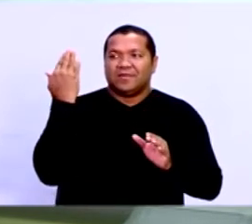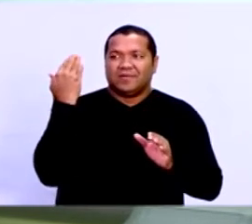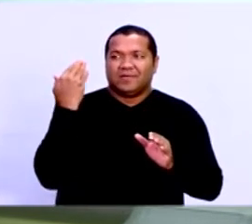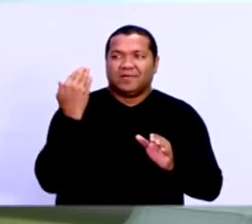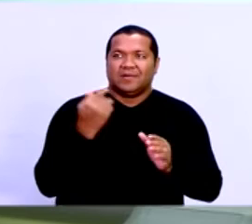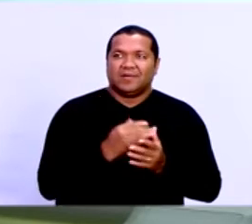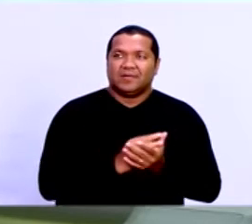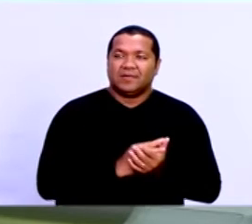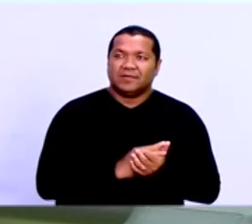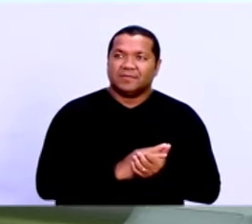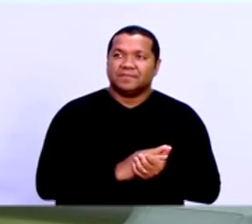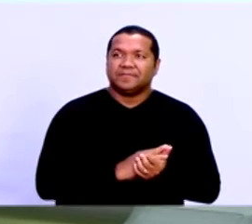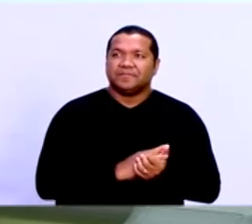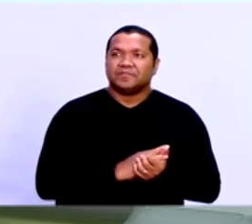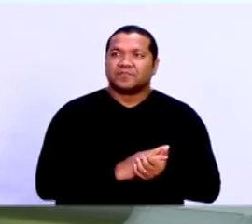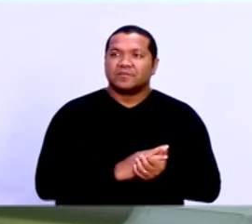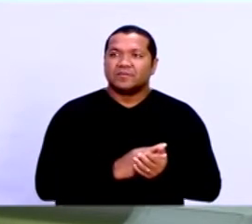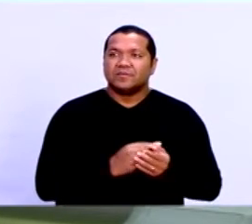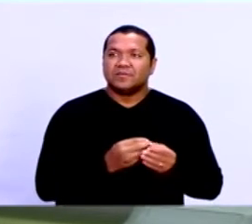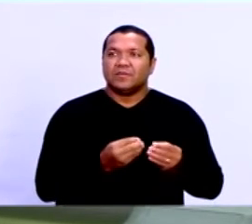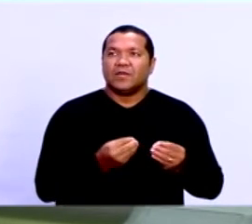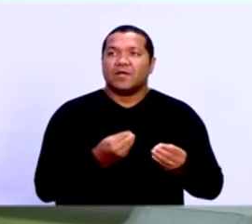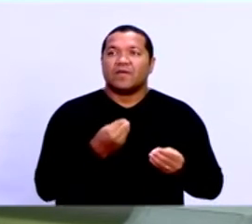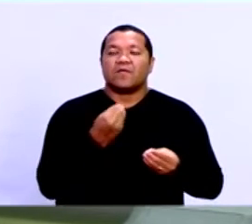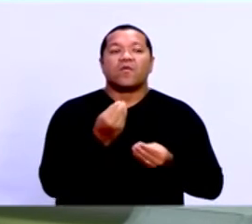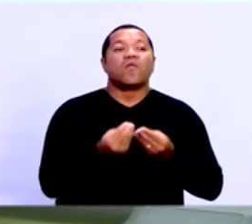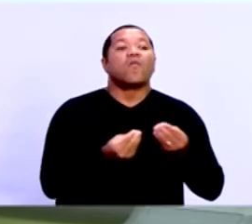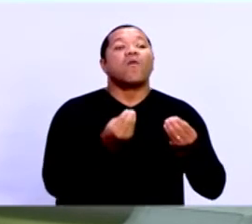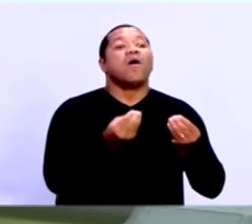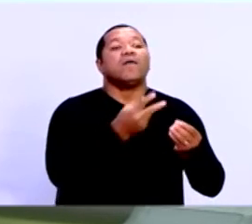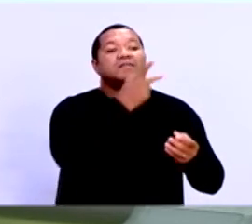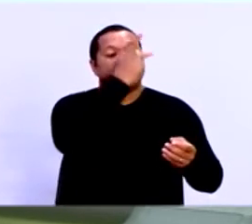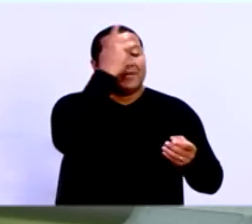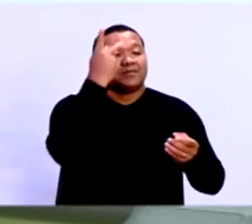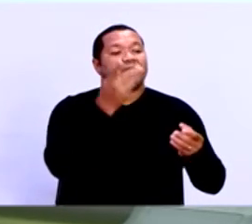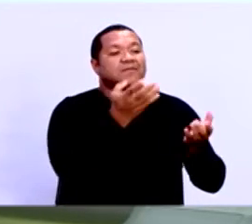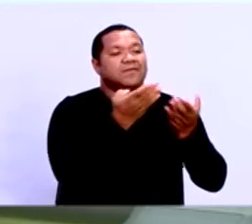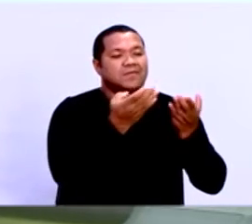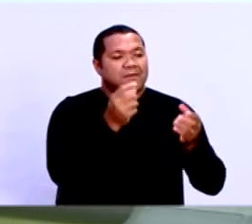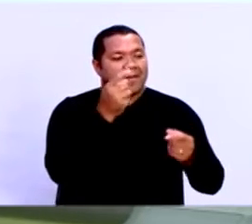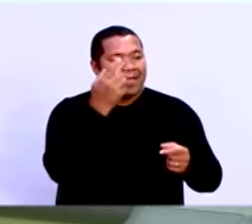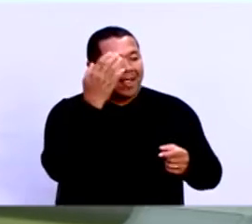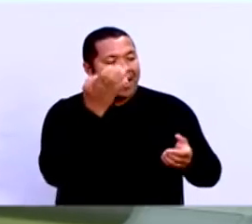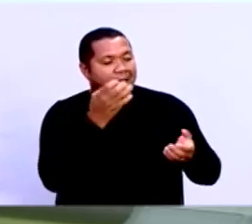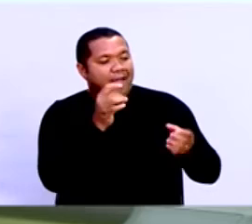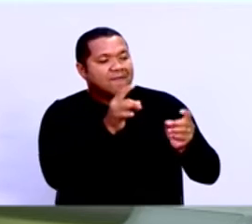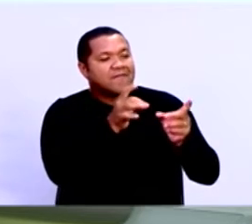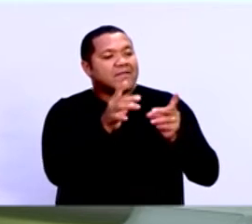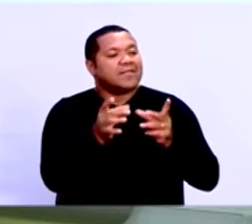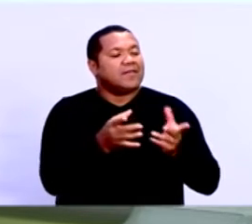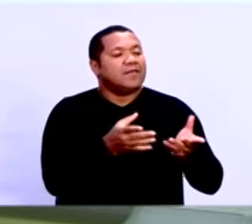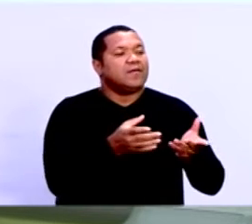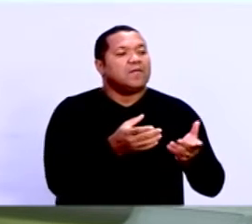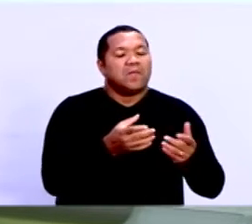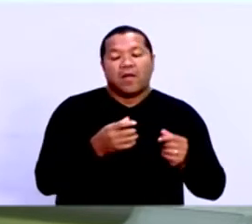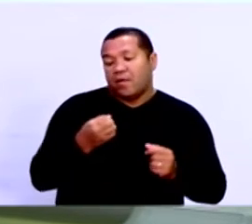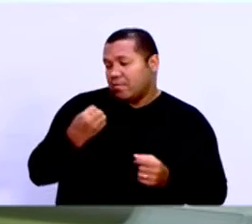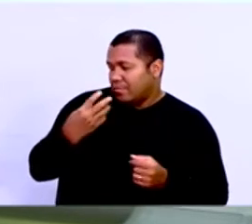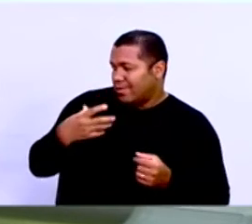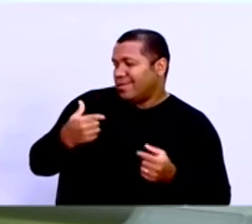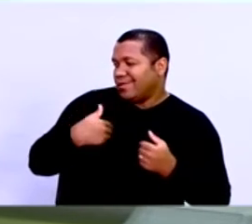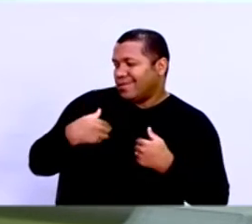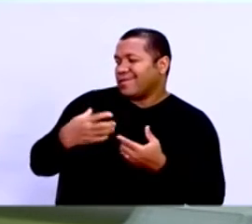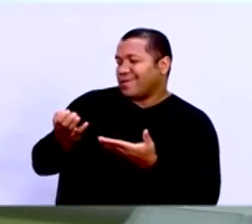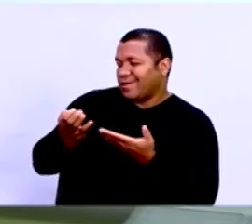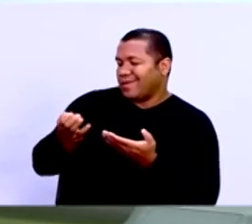mais anteriormente o que qual o público alvo que o senhor quer abordar bom na área eu quero